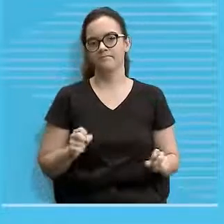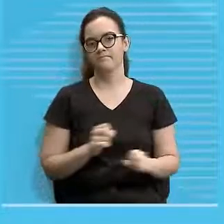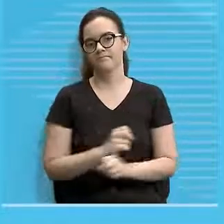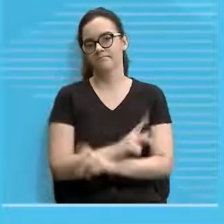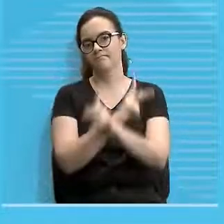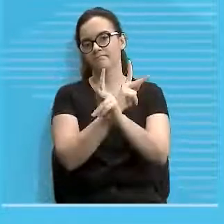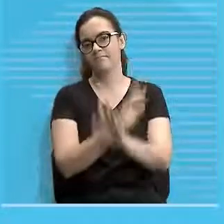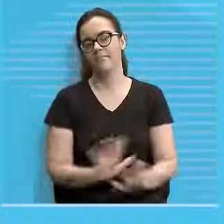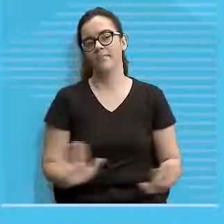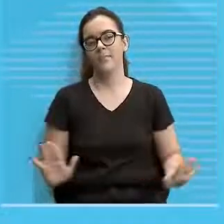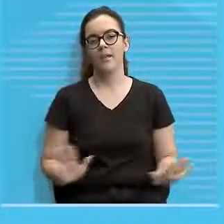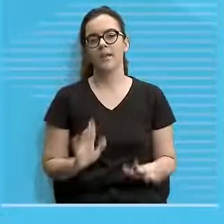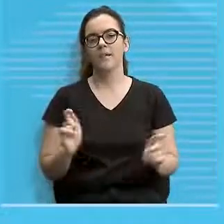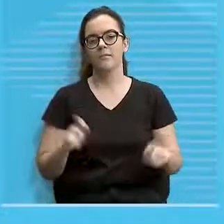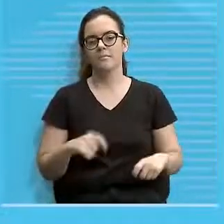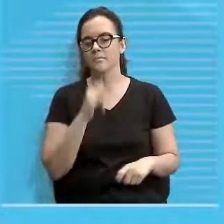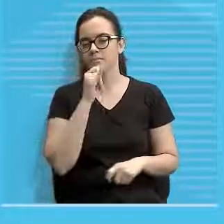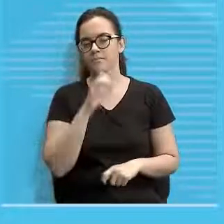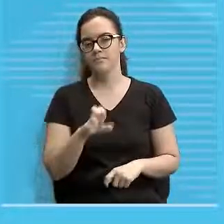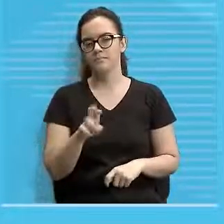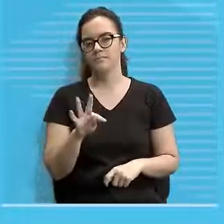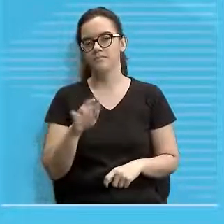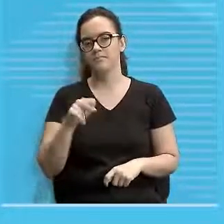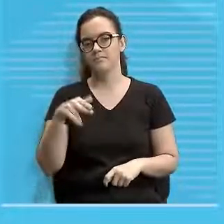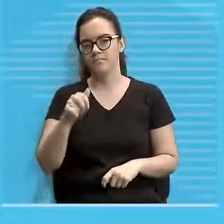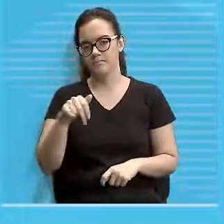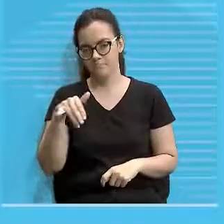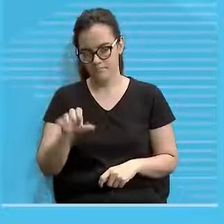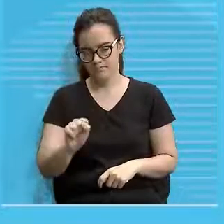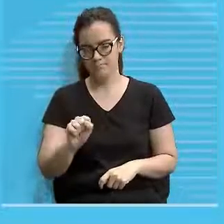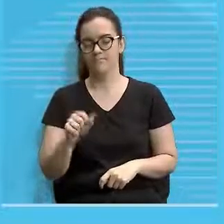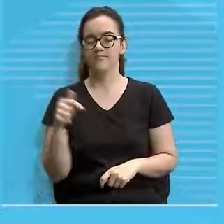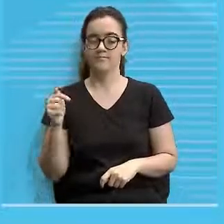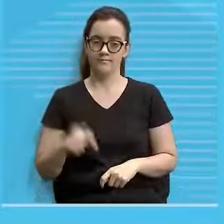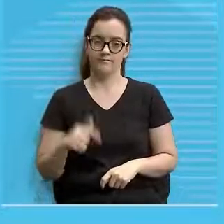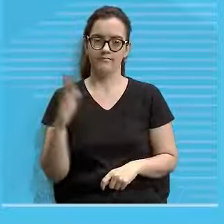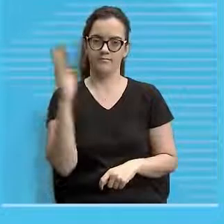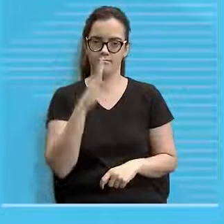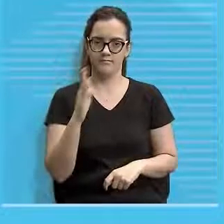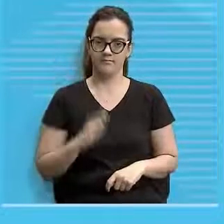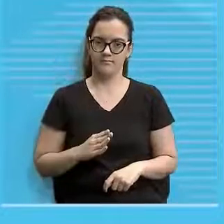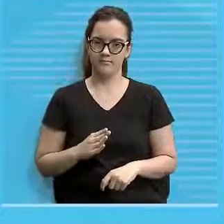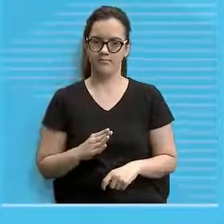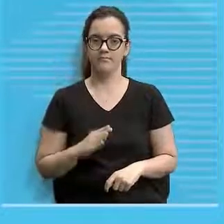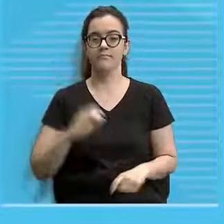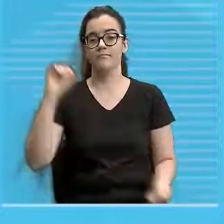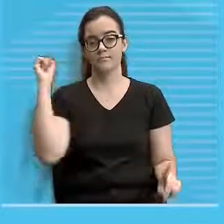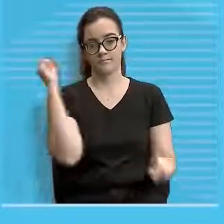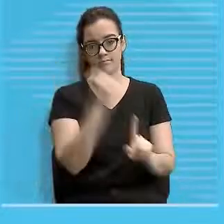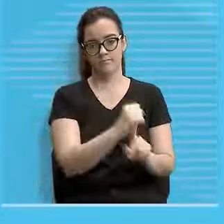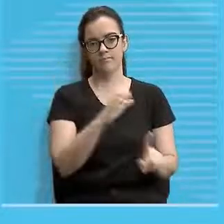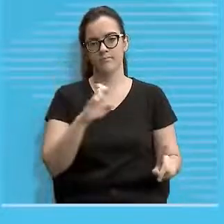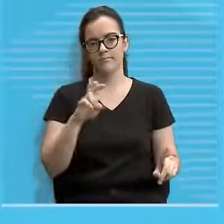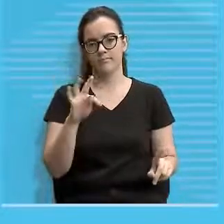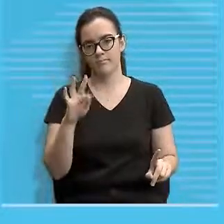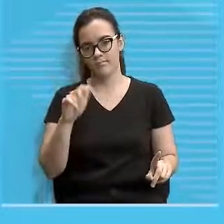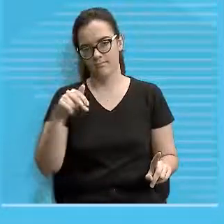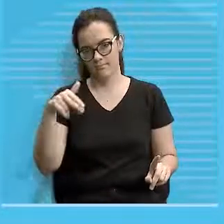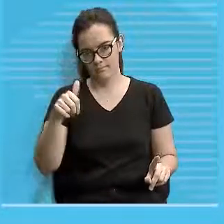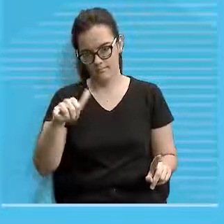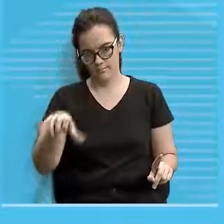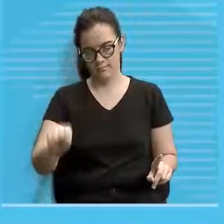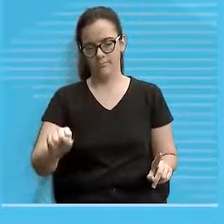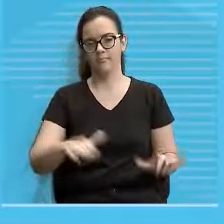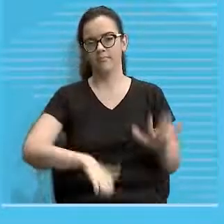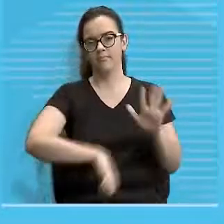dentro, digamos que se a gente tivesse uma lei, né, porque aqui no Brasil é considerado homicídio. Lembra que a gente discutiu sobre